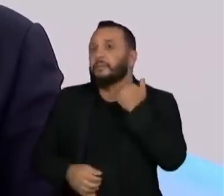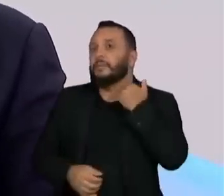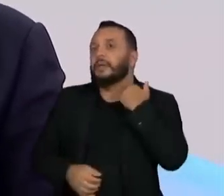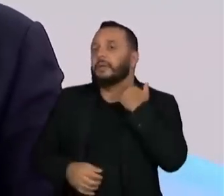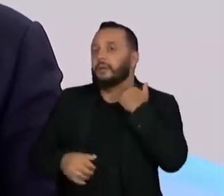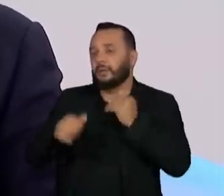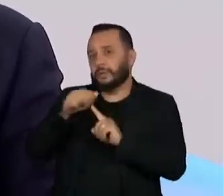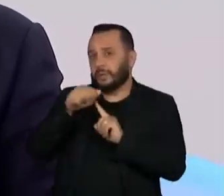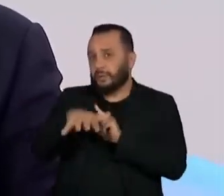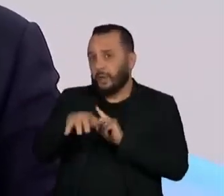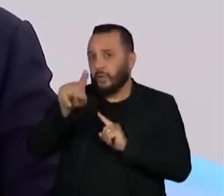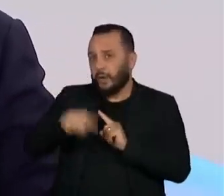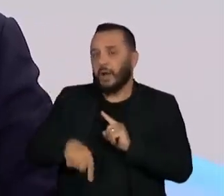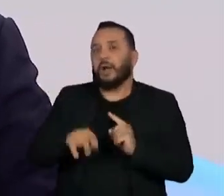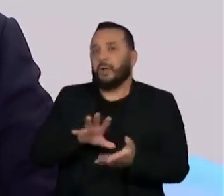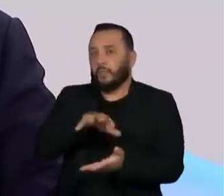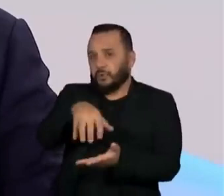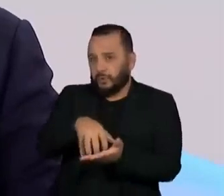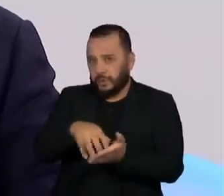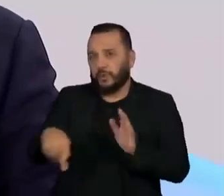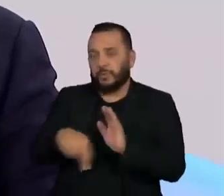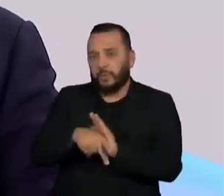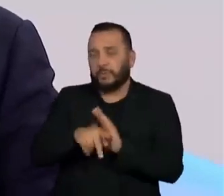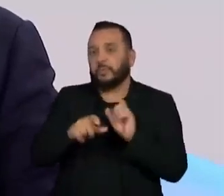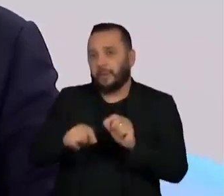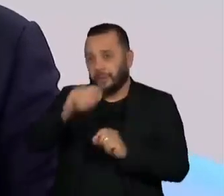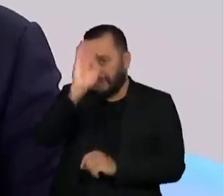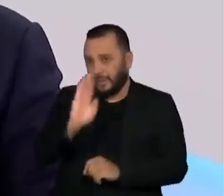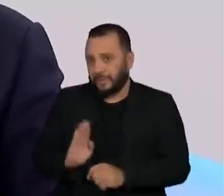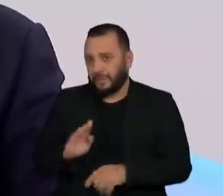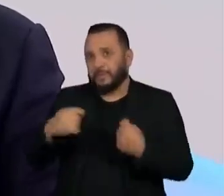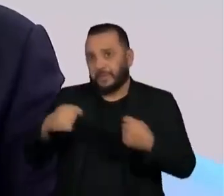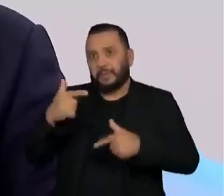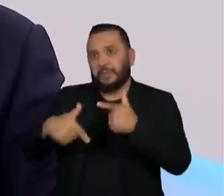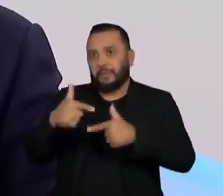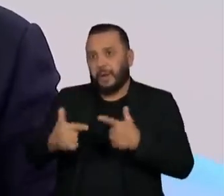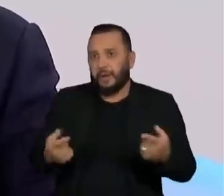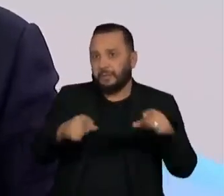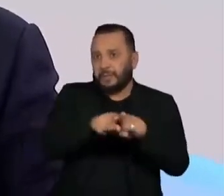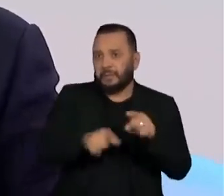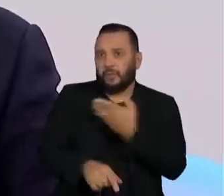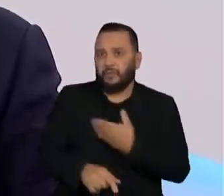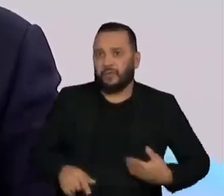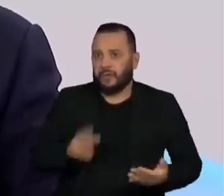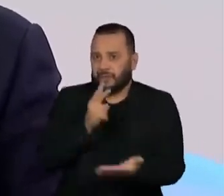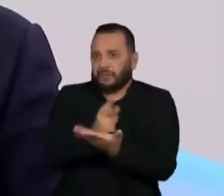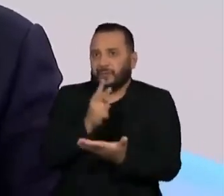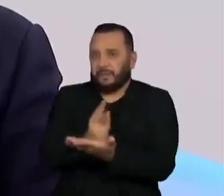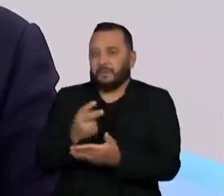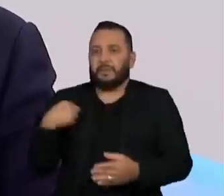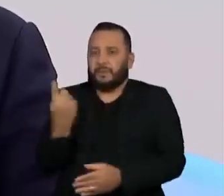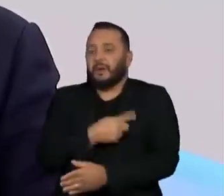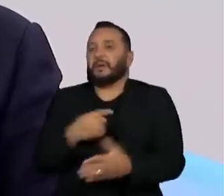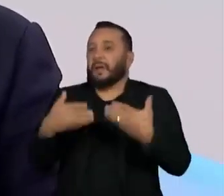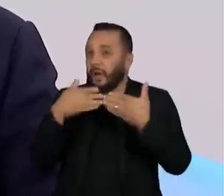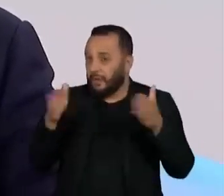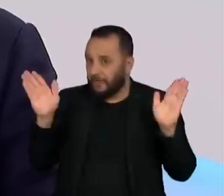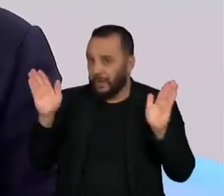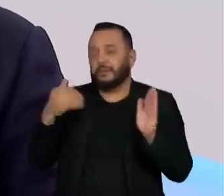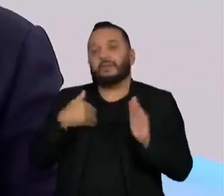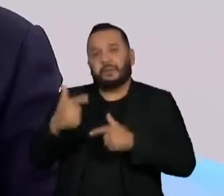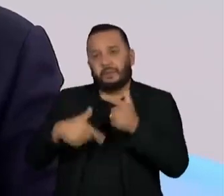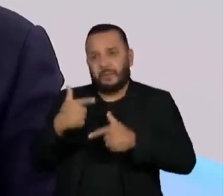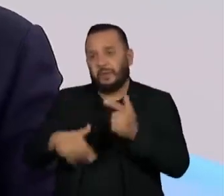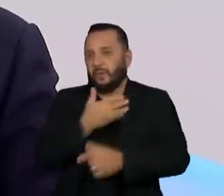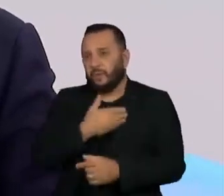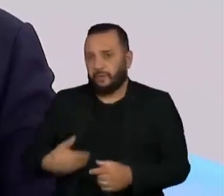uma instituição de estado precisa trabalhar com o governo sempre nós temos sempre abertos a trabalhar com governo na